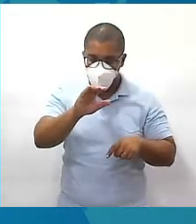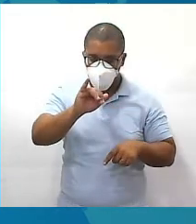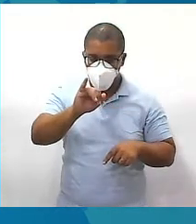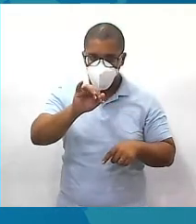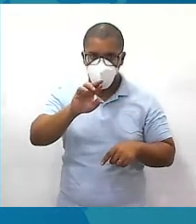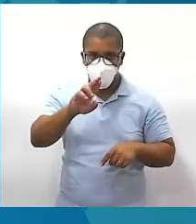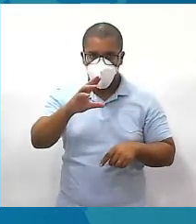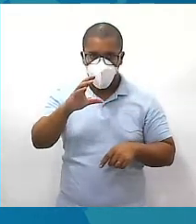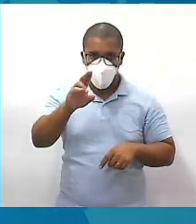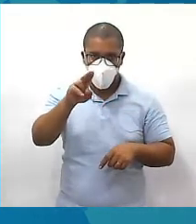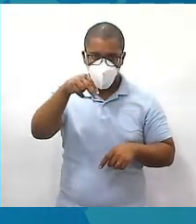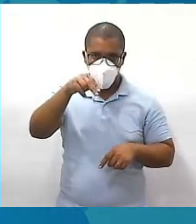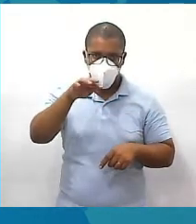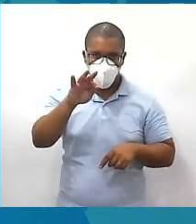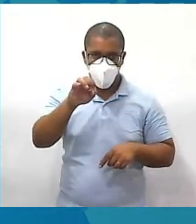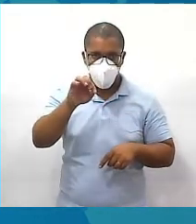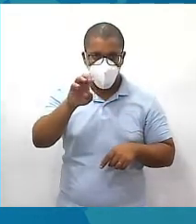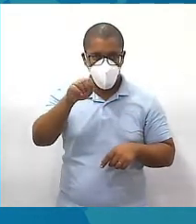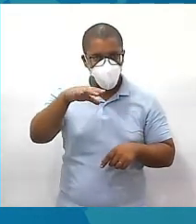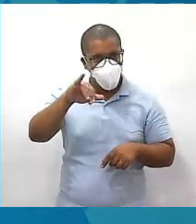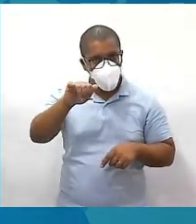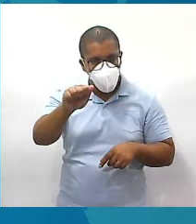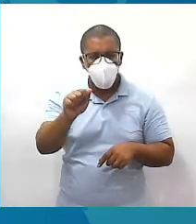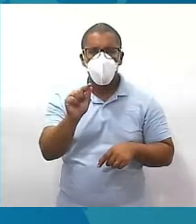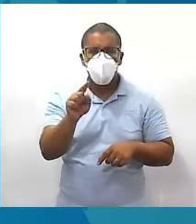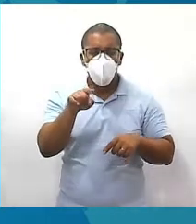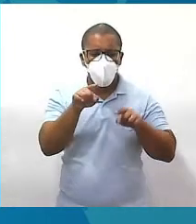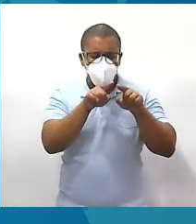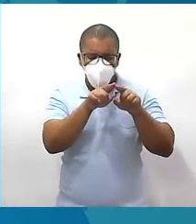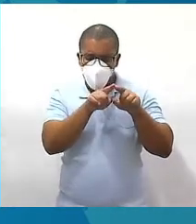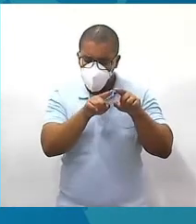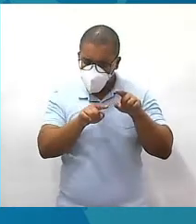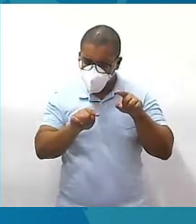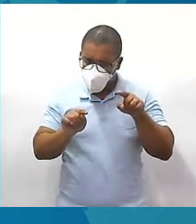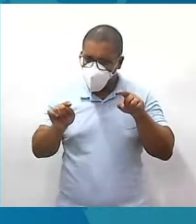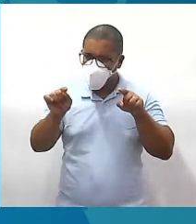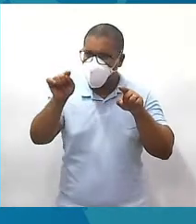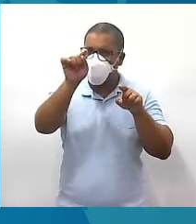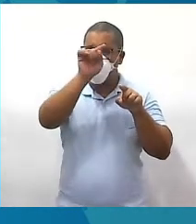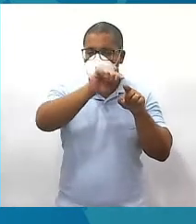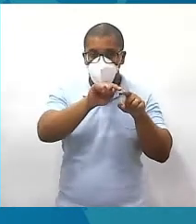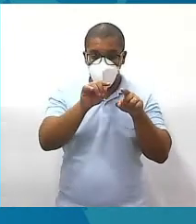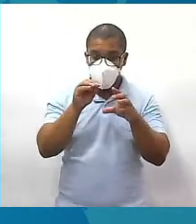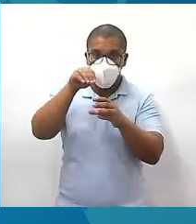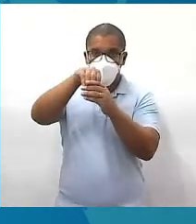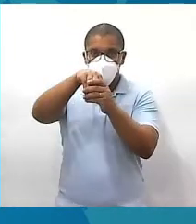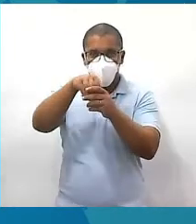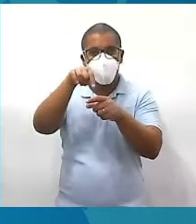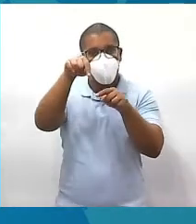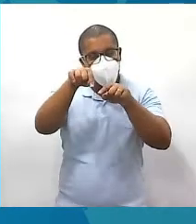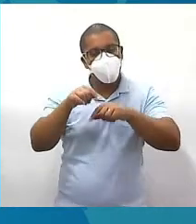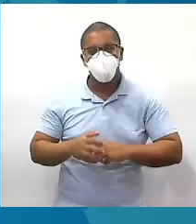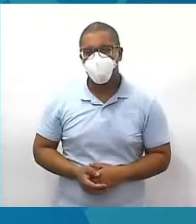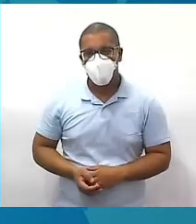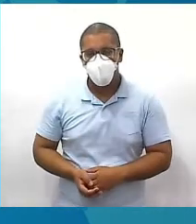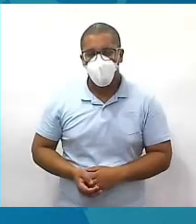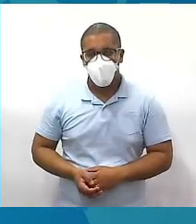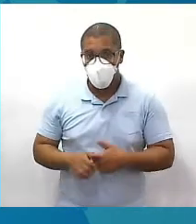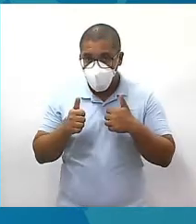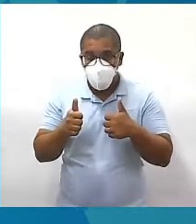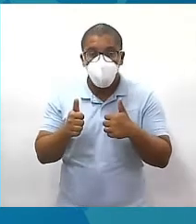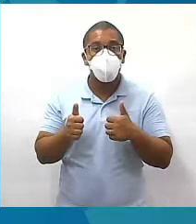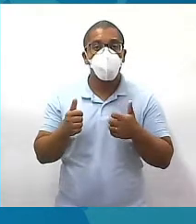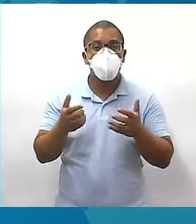lugar geométrico seria todos os pontos que contornam a parte interna dessa circunferência, tá bom?